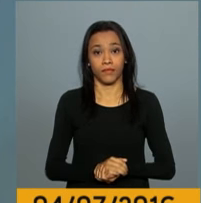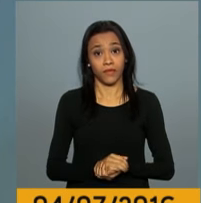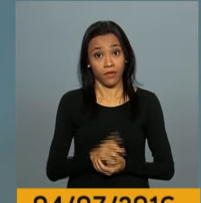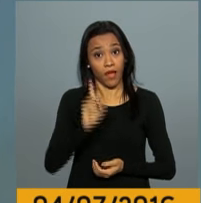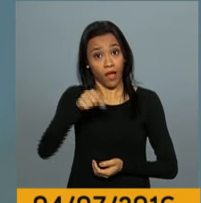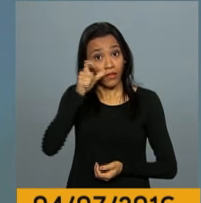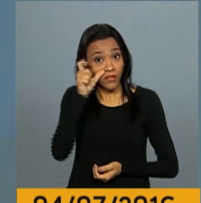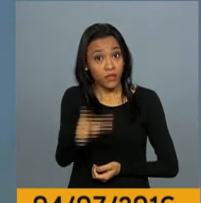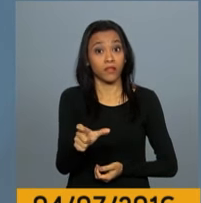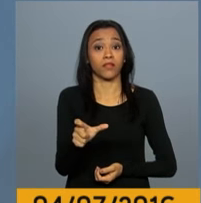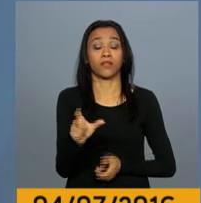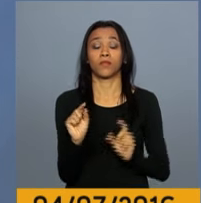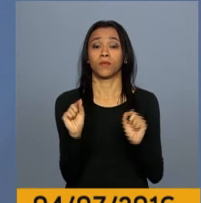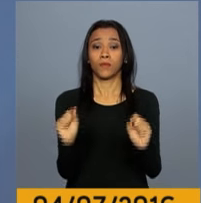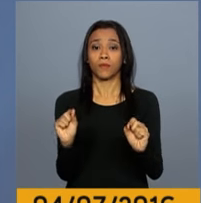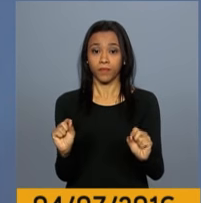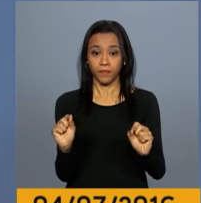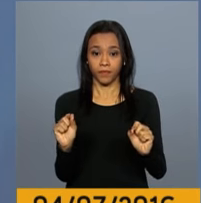Interessante que,